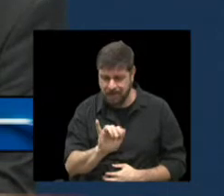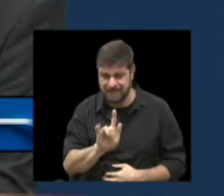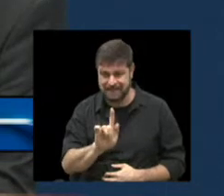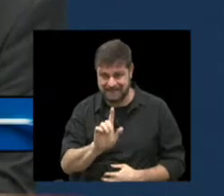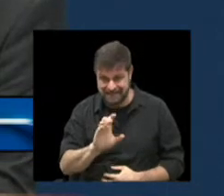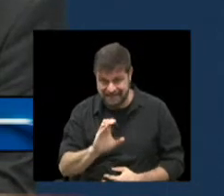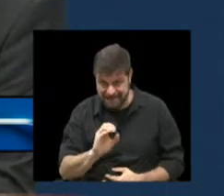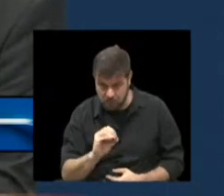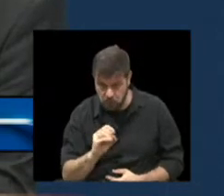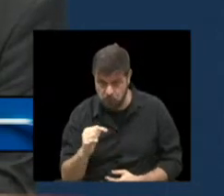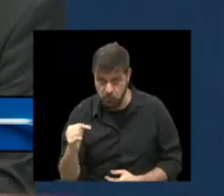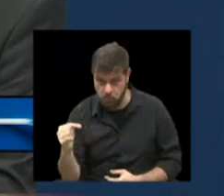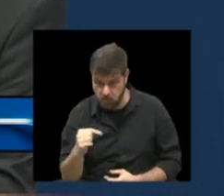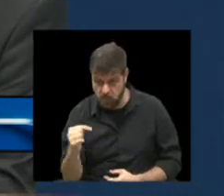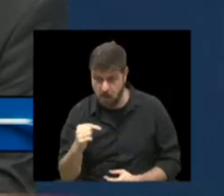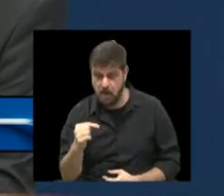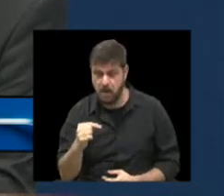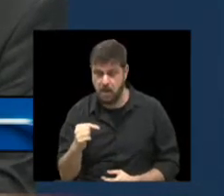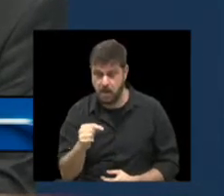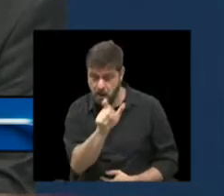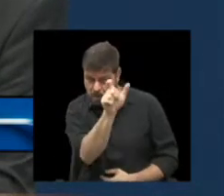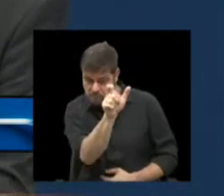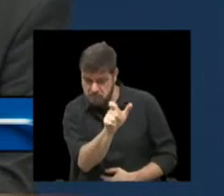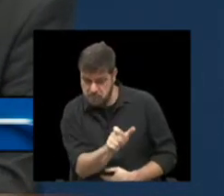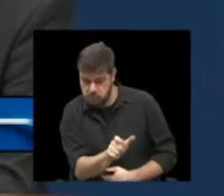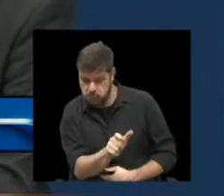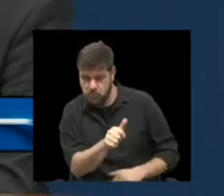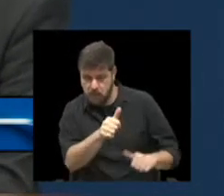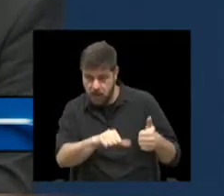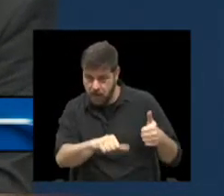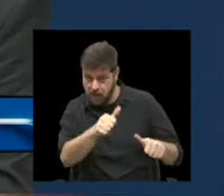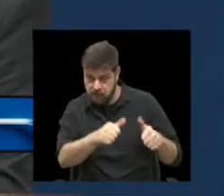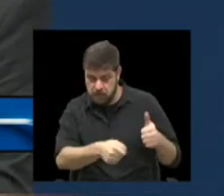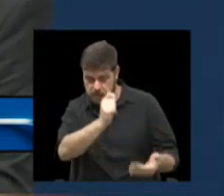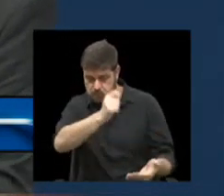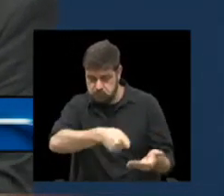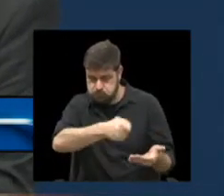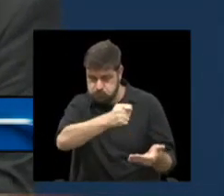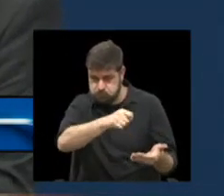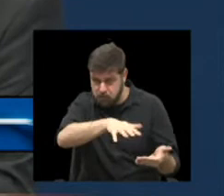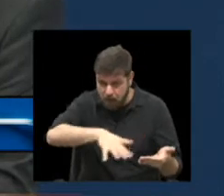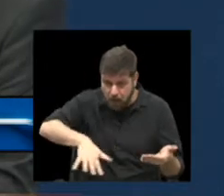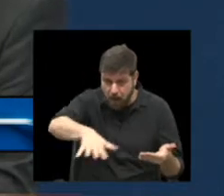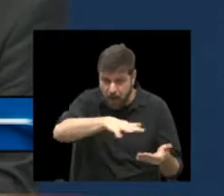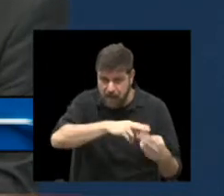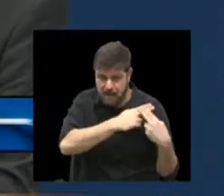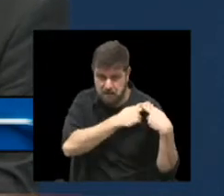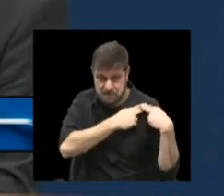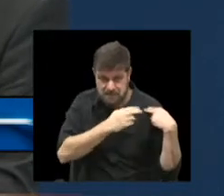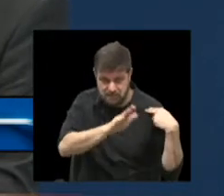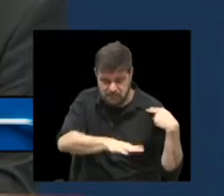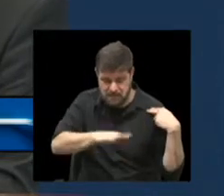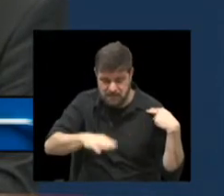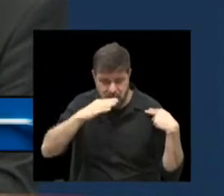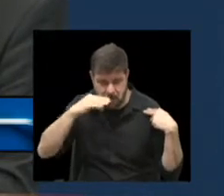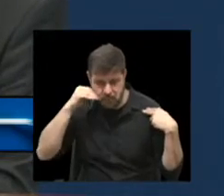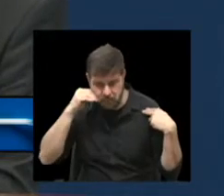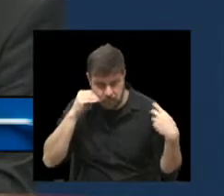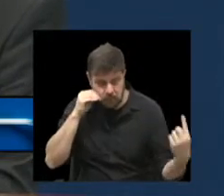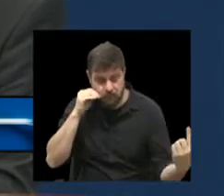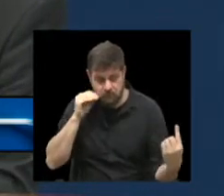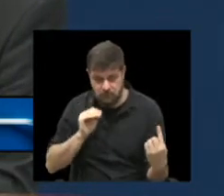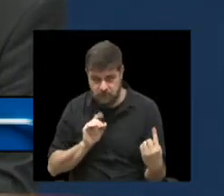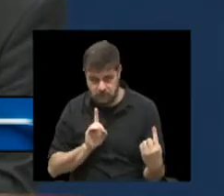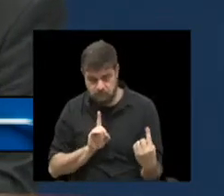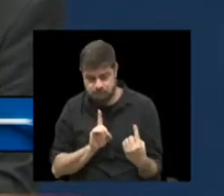Augusto de Oliveira, que é promotor da área da infância e da juventude, nos procurou enquanto